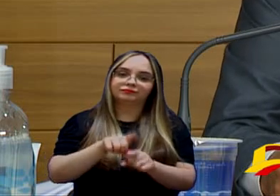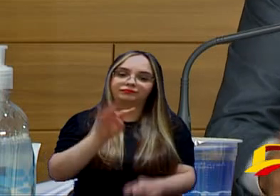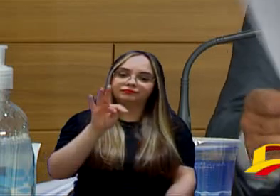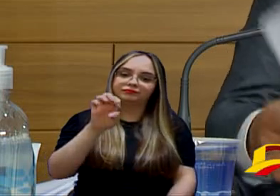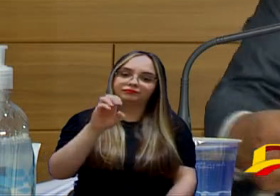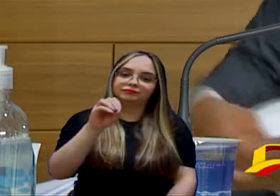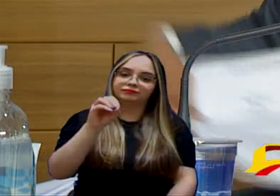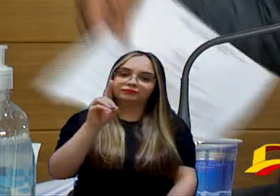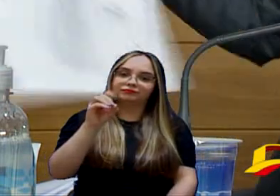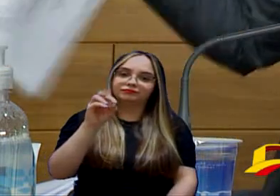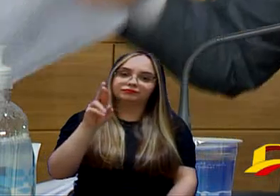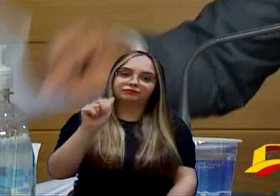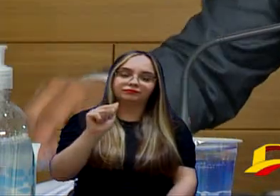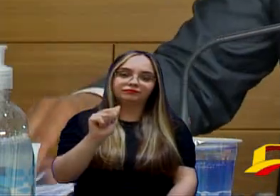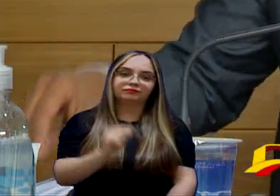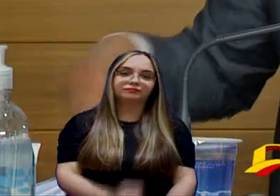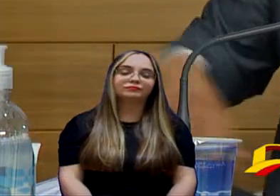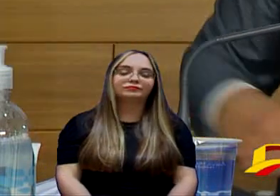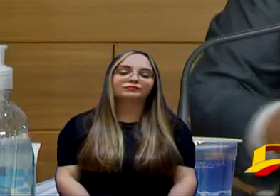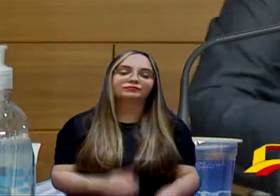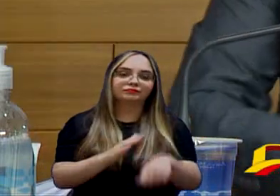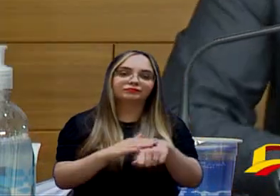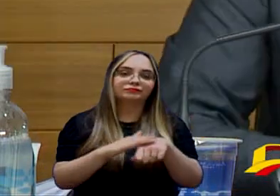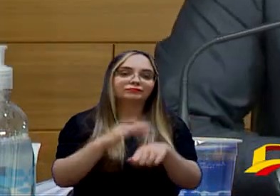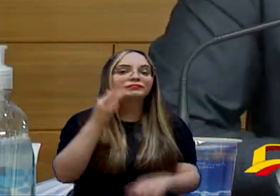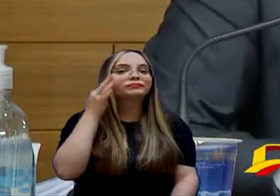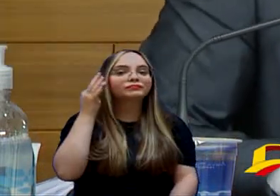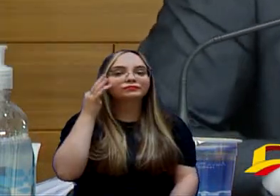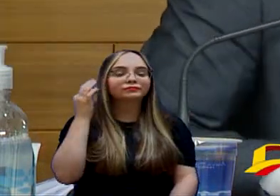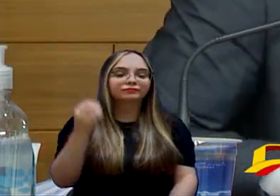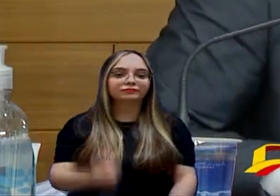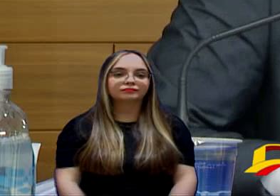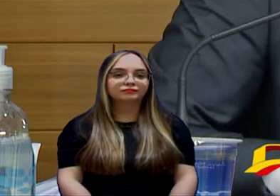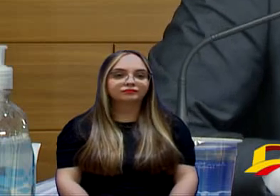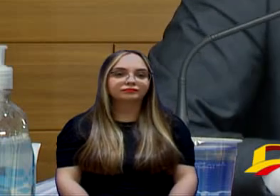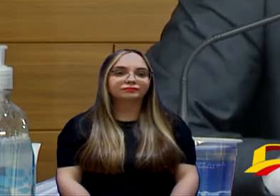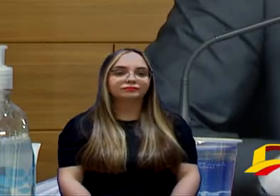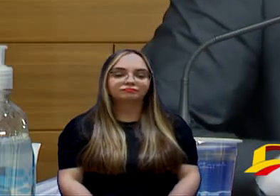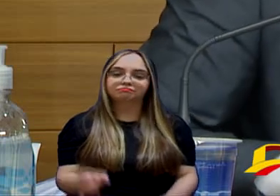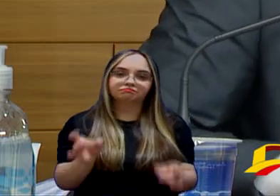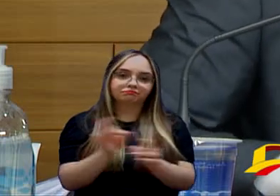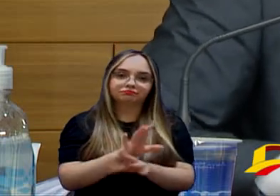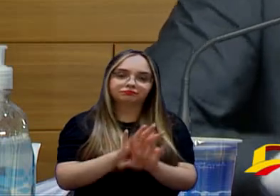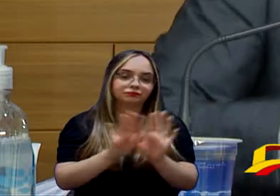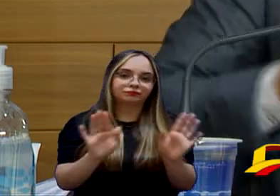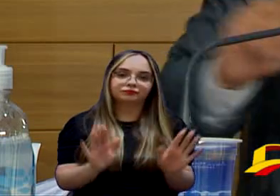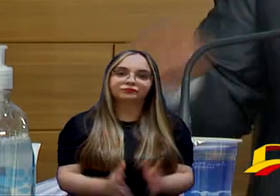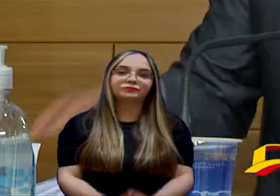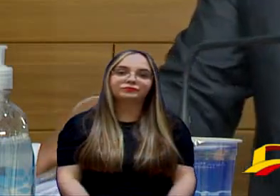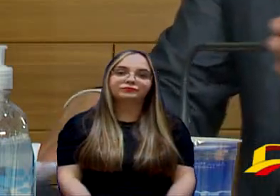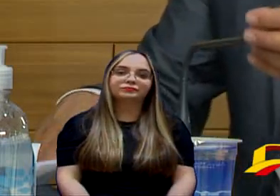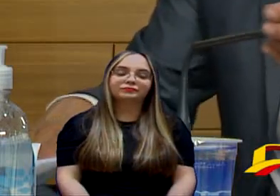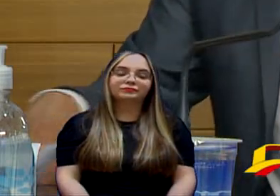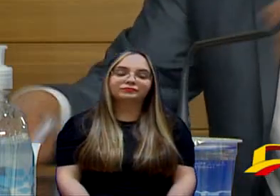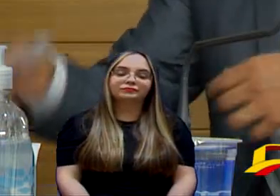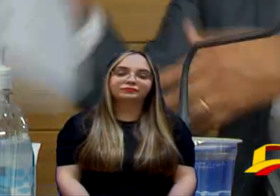Raiol assinado pelo vereador Fausto Peres por enquanto a sua presidente